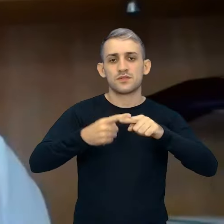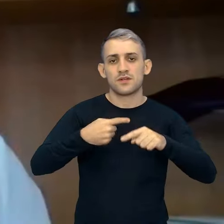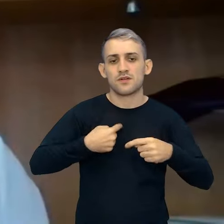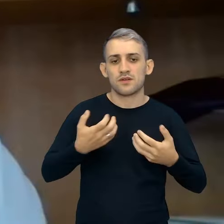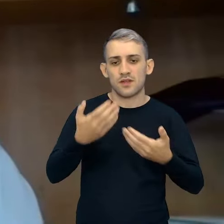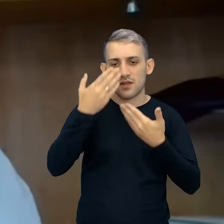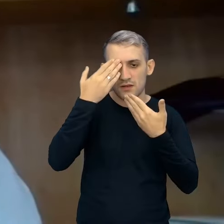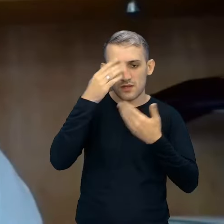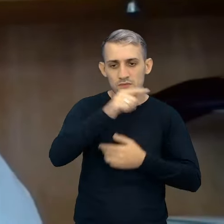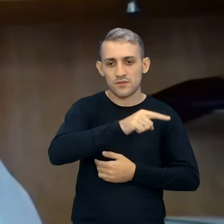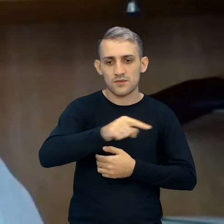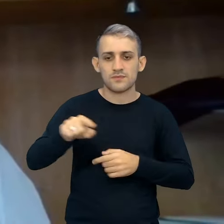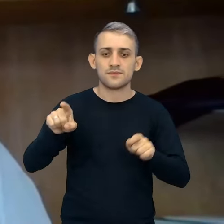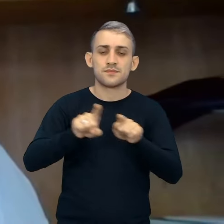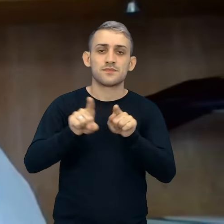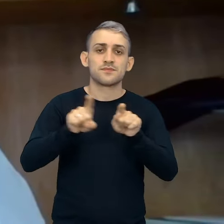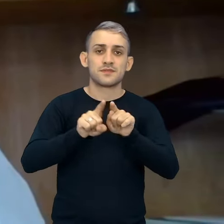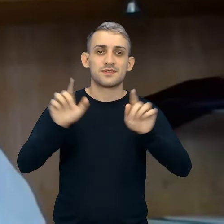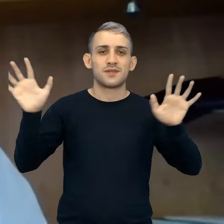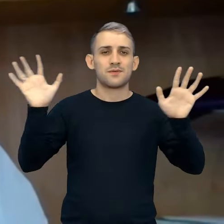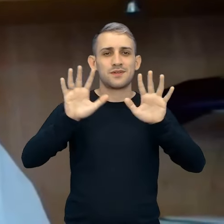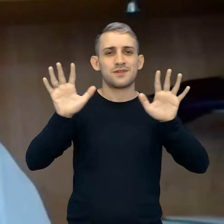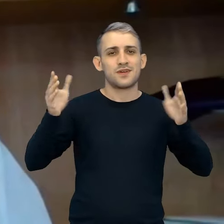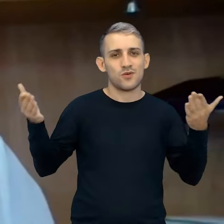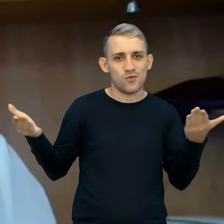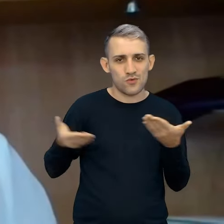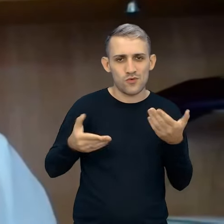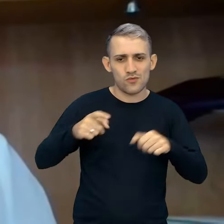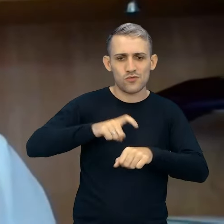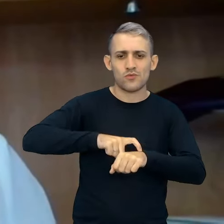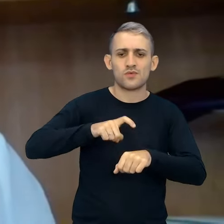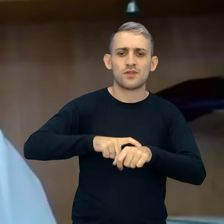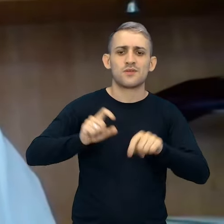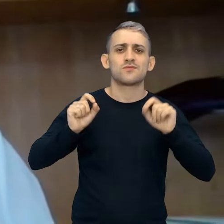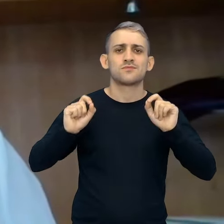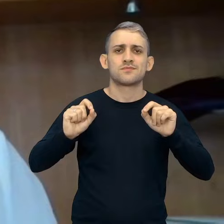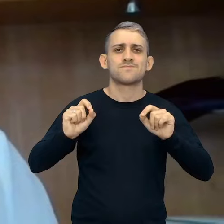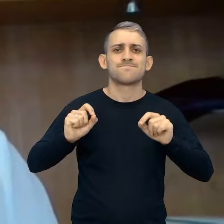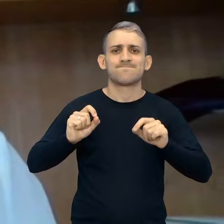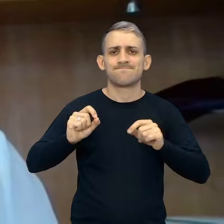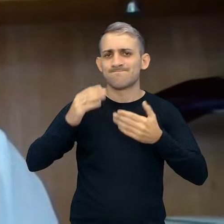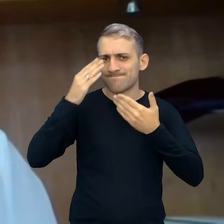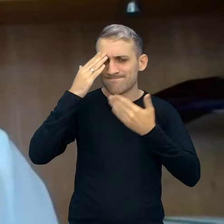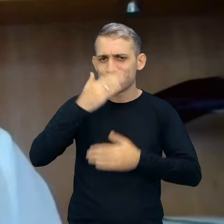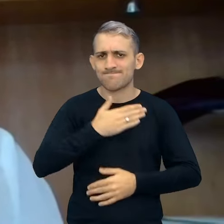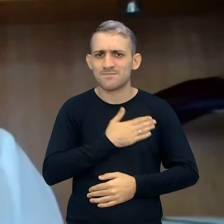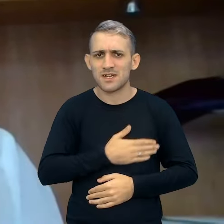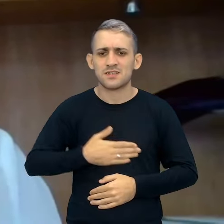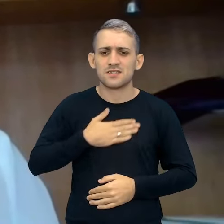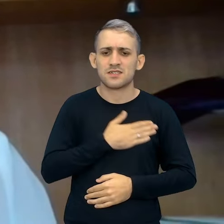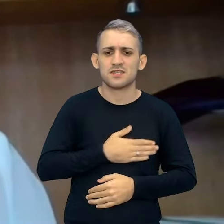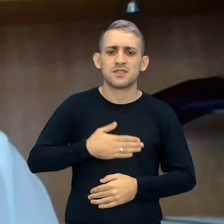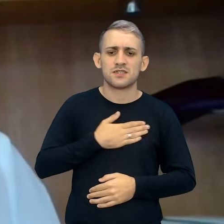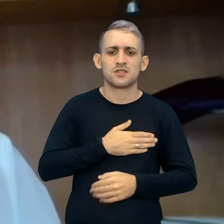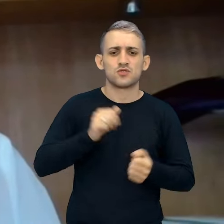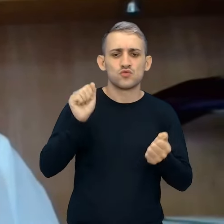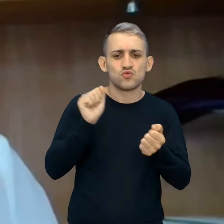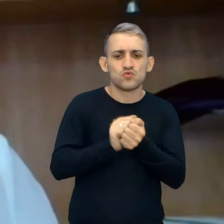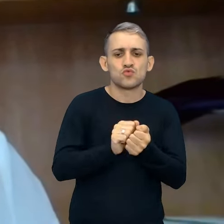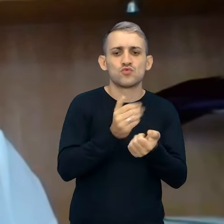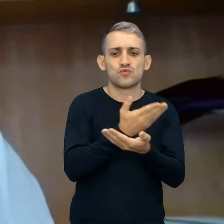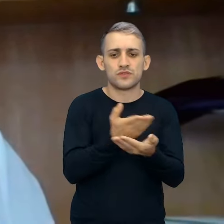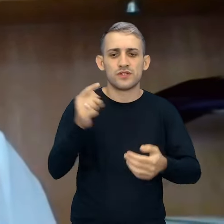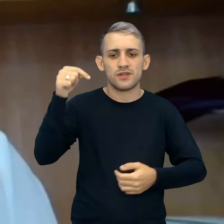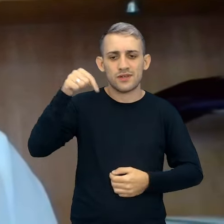me despedir de vocês. Foi mais um momento extremamente gratificante, prazeroso para mim estar com